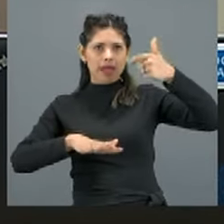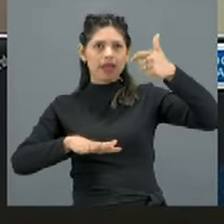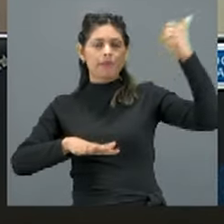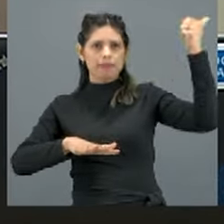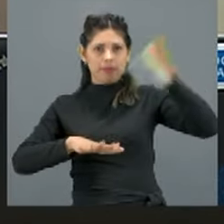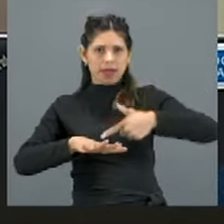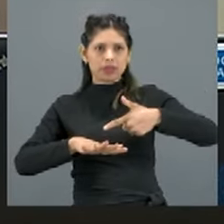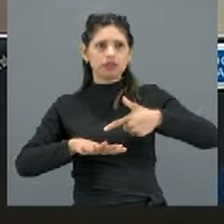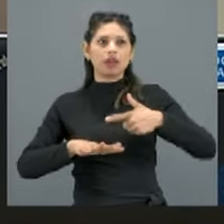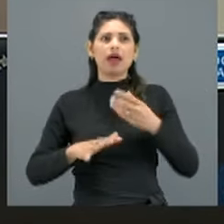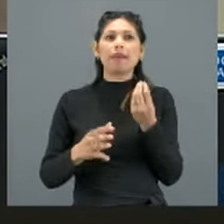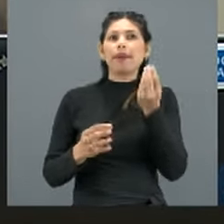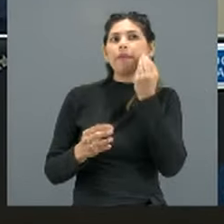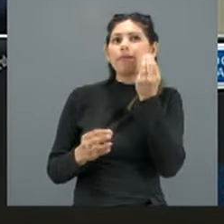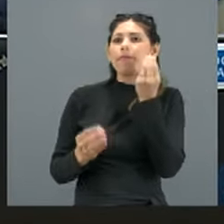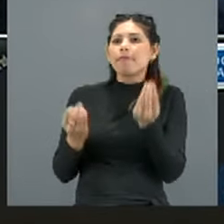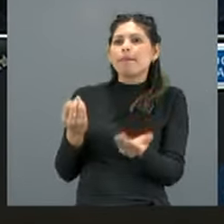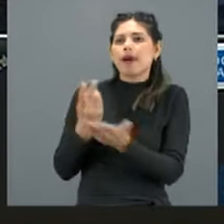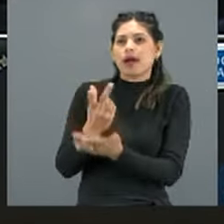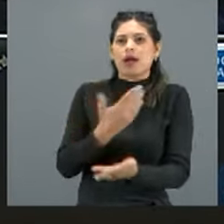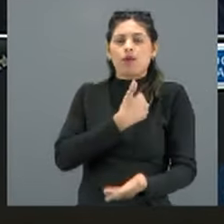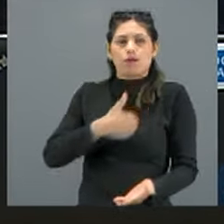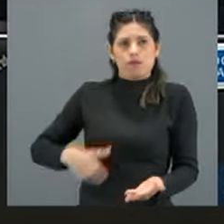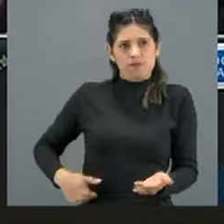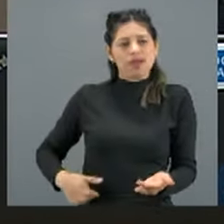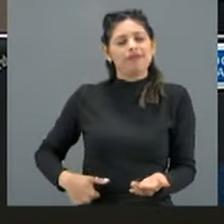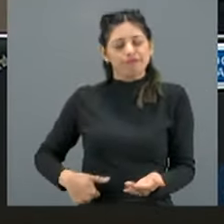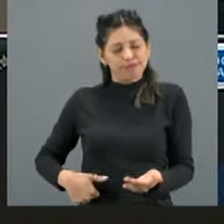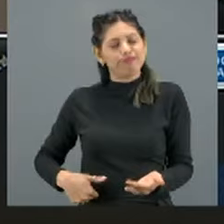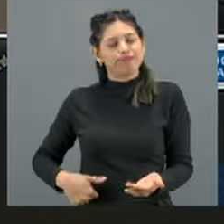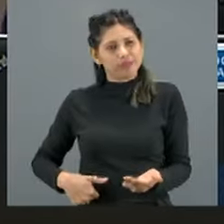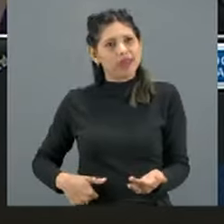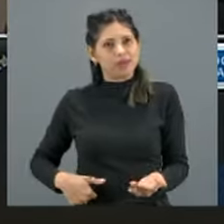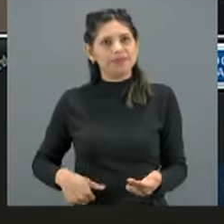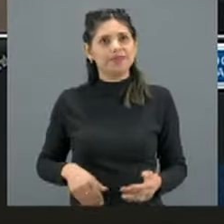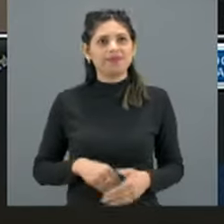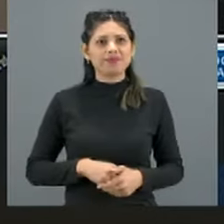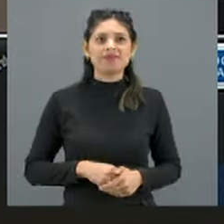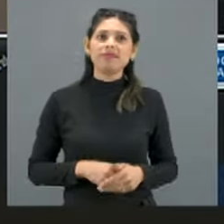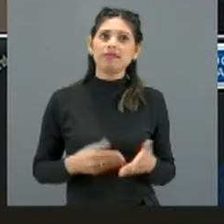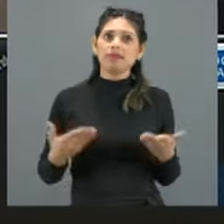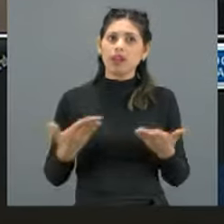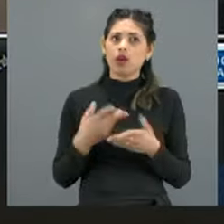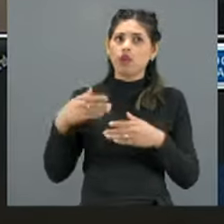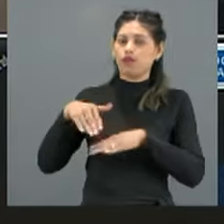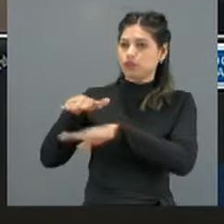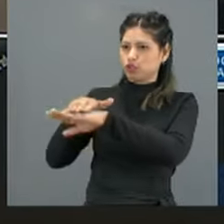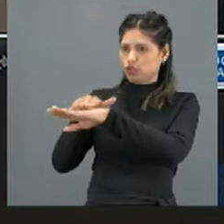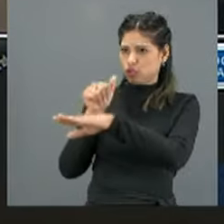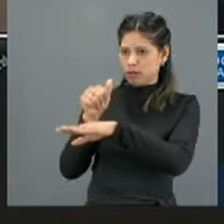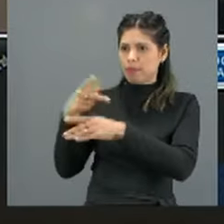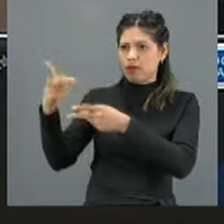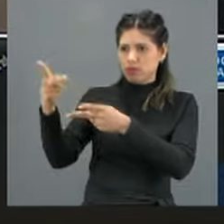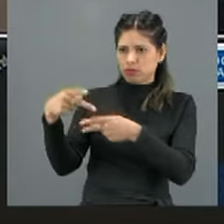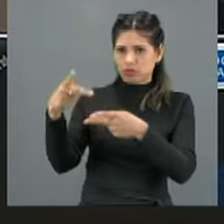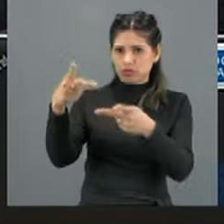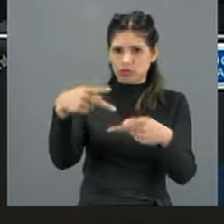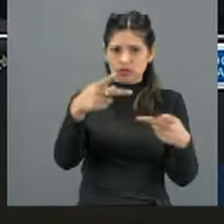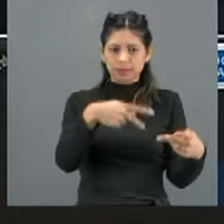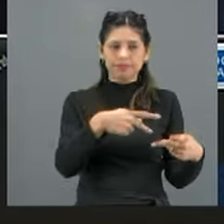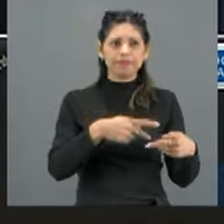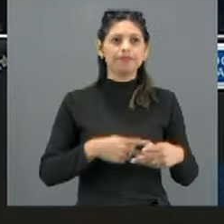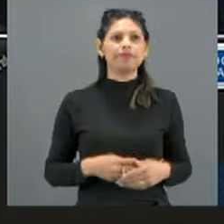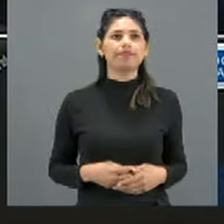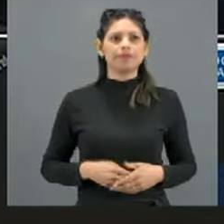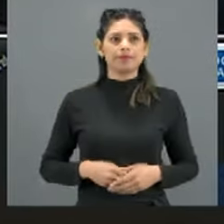governo. Nós vamos então, senador Mauro, que foi quem sugeriu, chamar os nossos convidados que estão lá na sala. Se o senhor